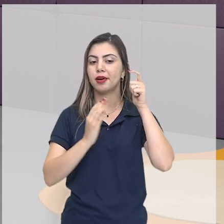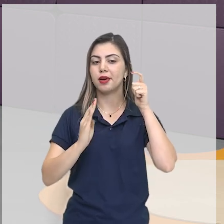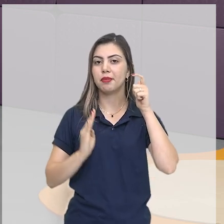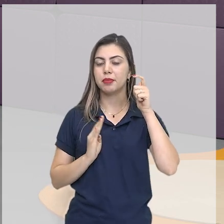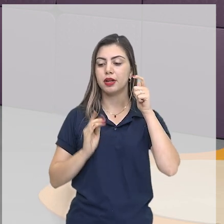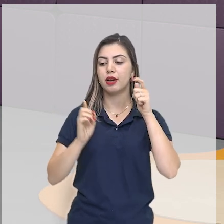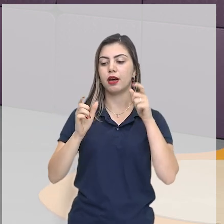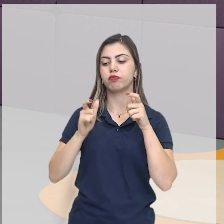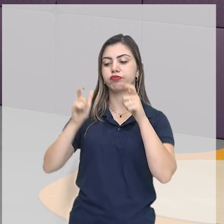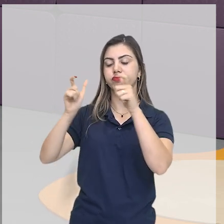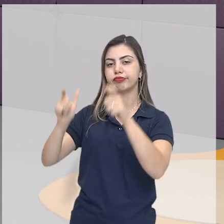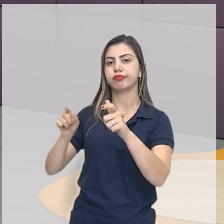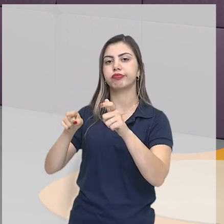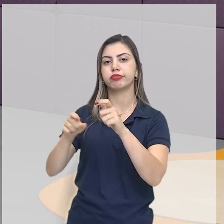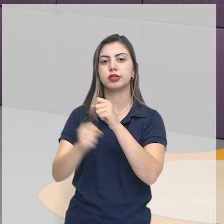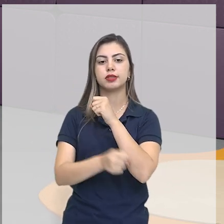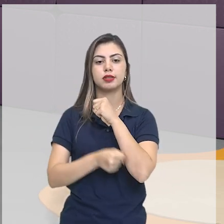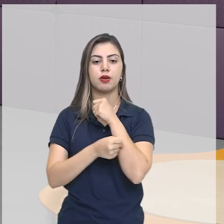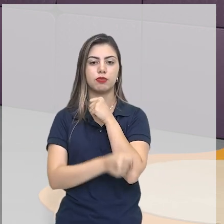coroação de Saul.